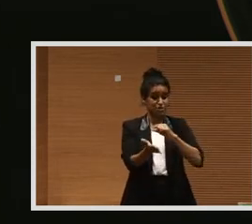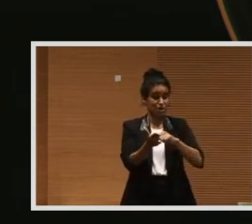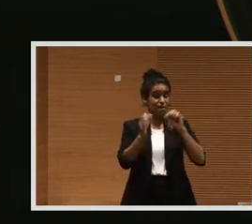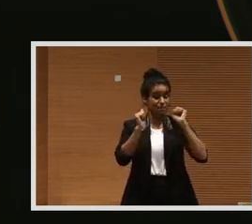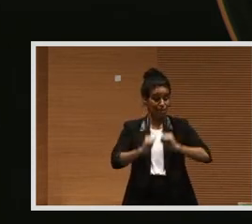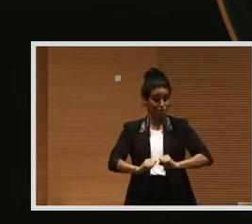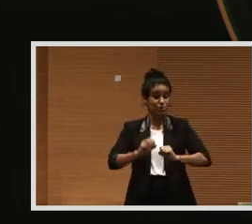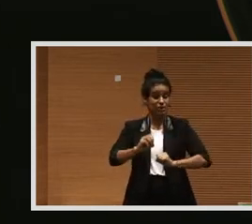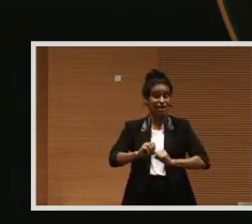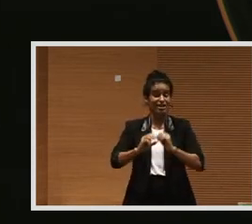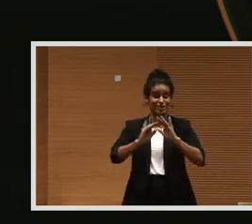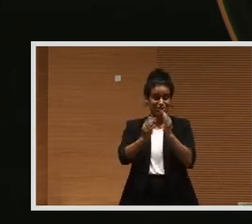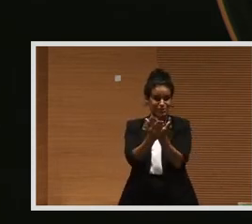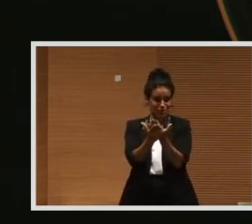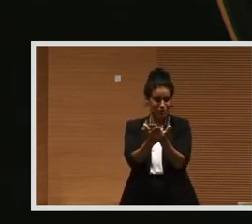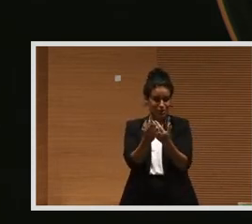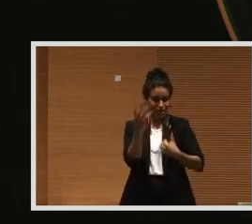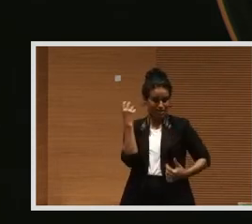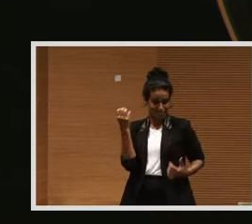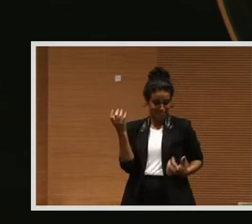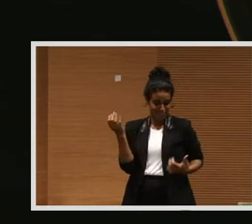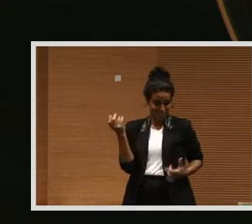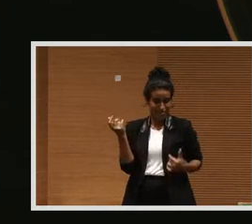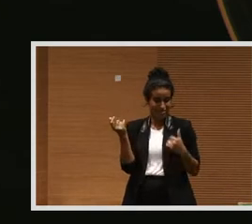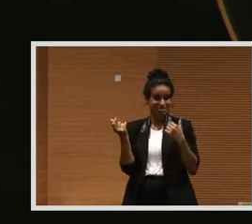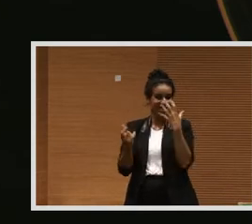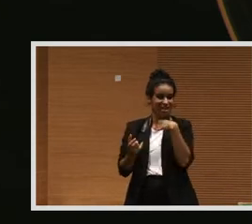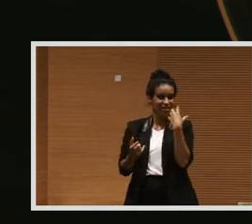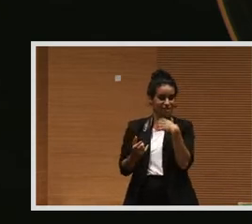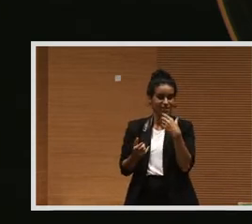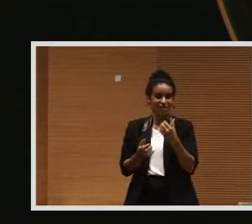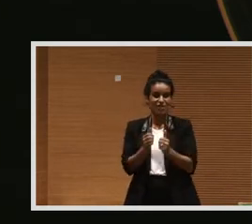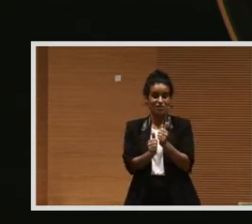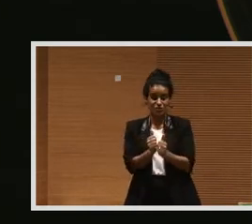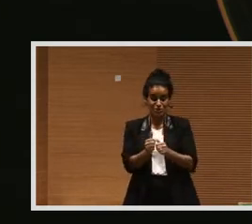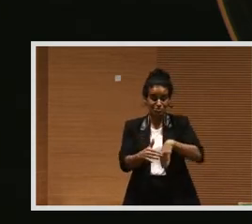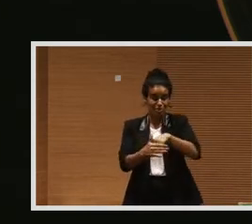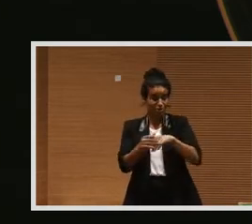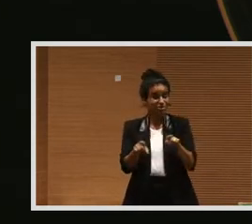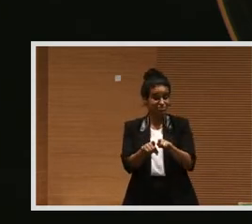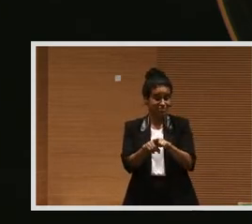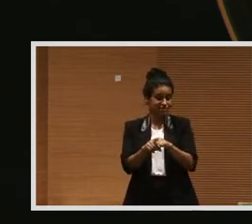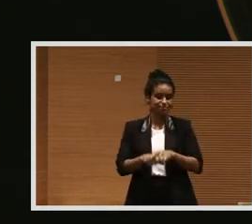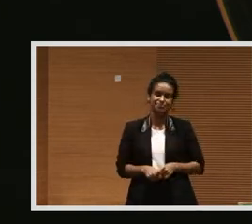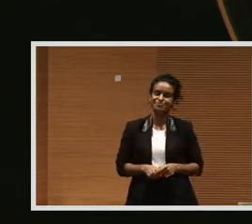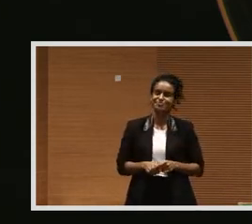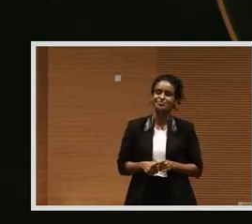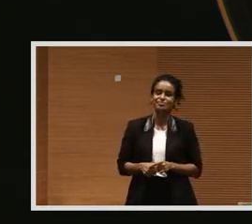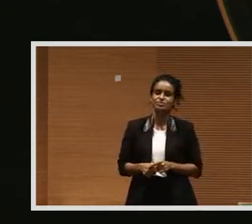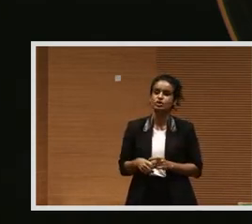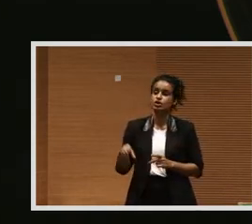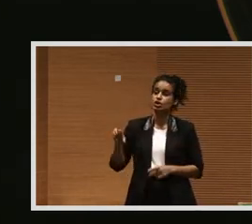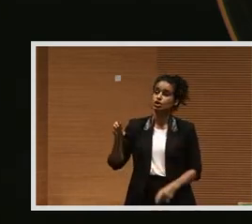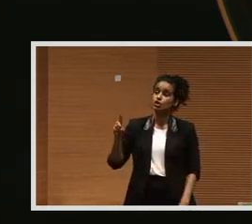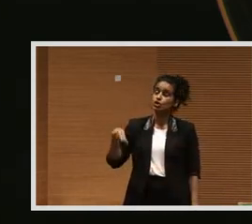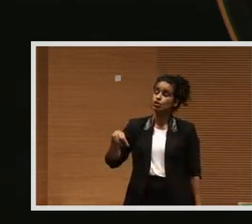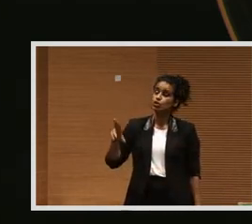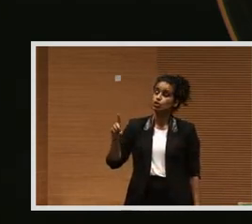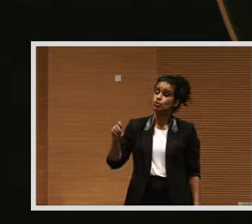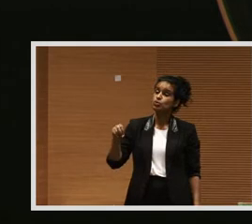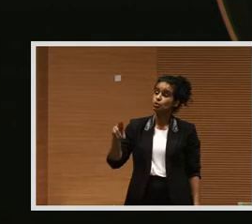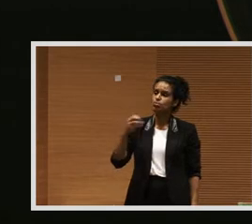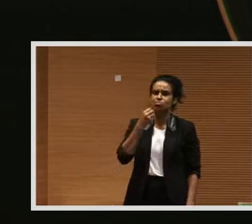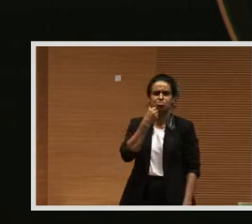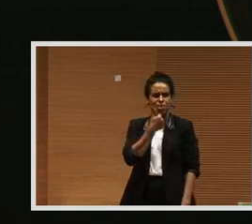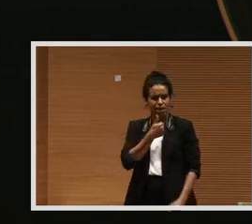não pode jogar. E o Dudu estava jogando muito bem na escola, indo